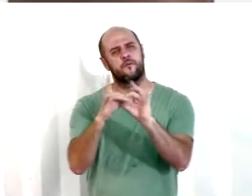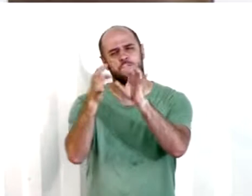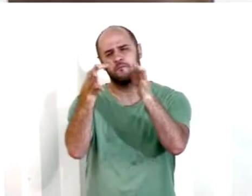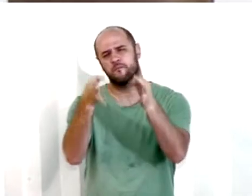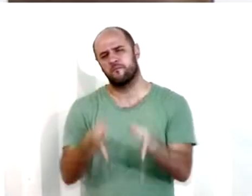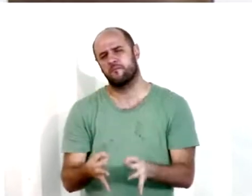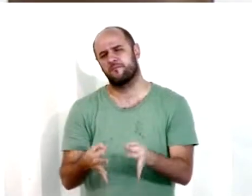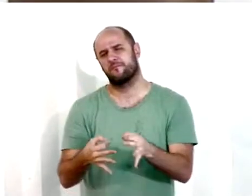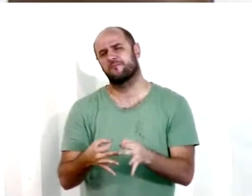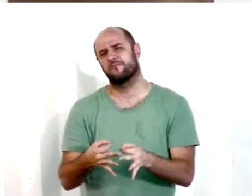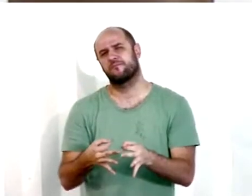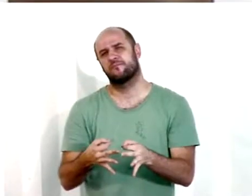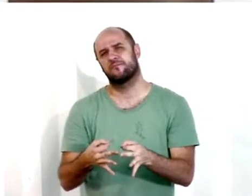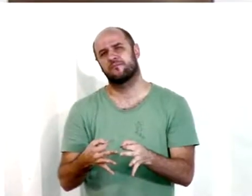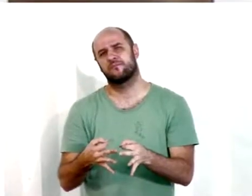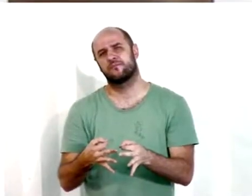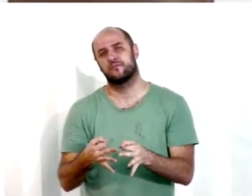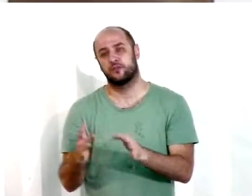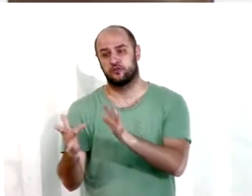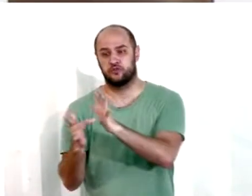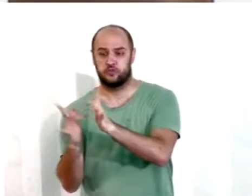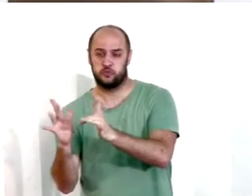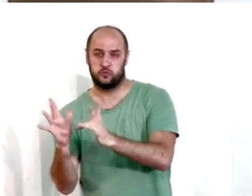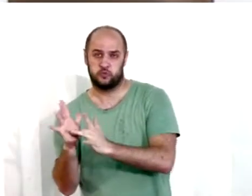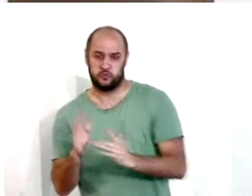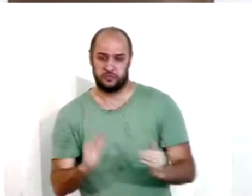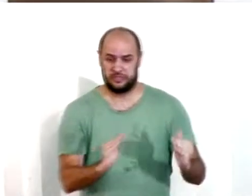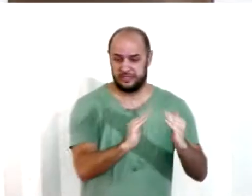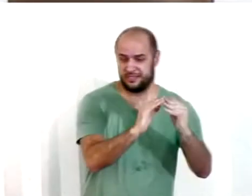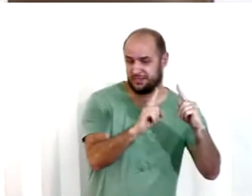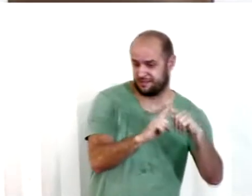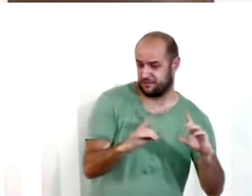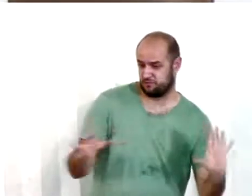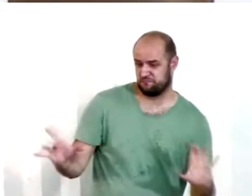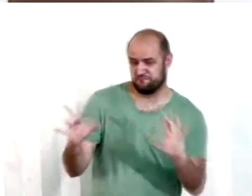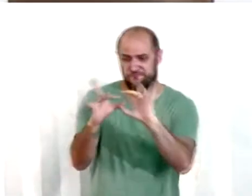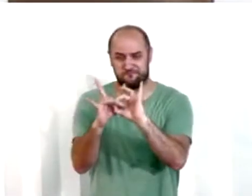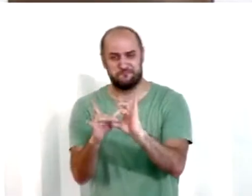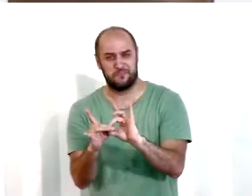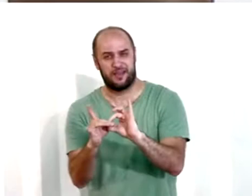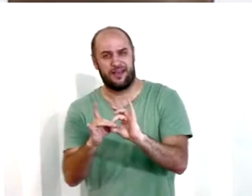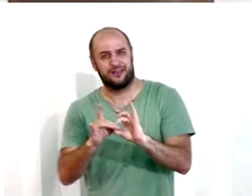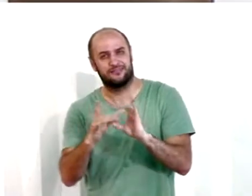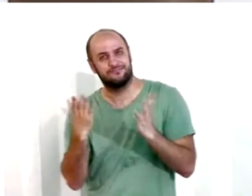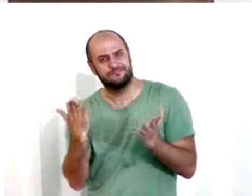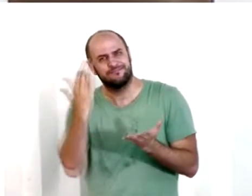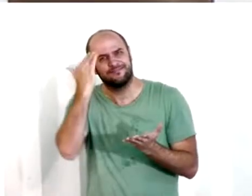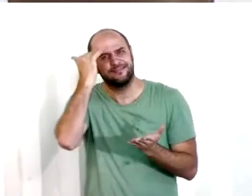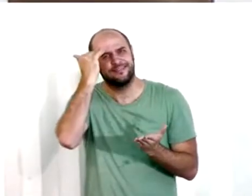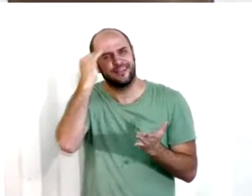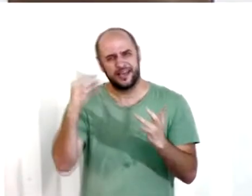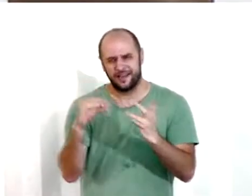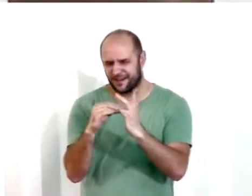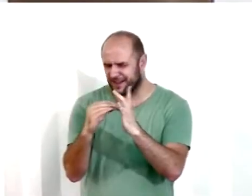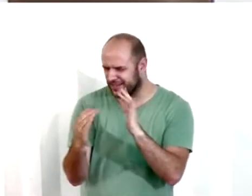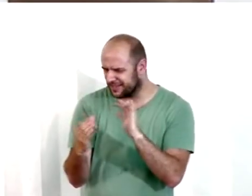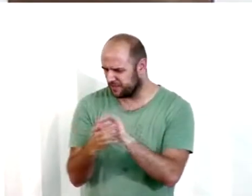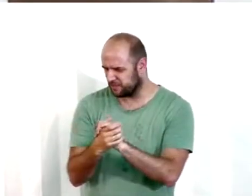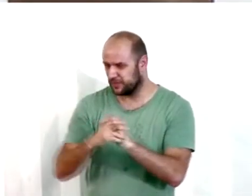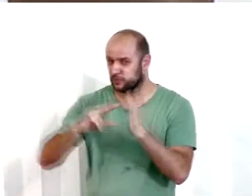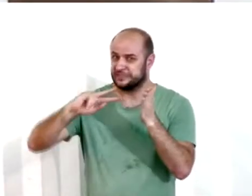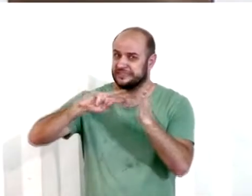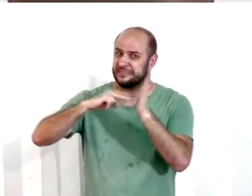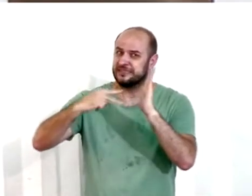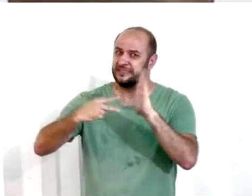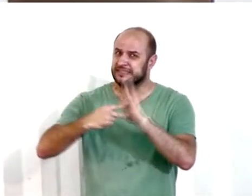perfeita do noivo Cristo com a sua noiva, a igreja. Então, o seu casamento, ele tem que ser